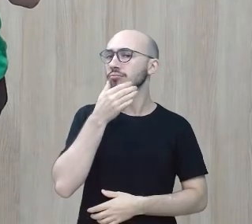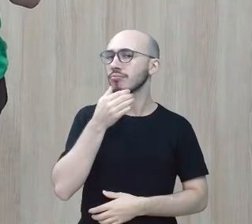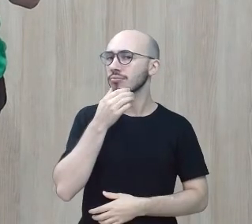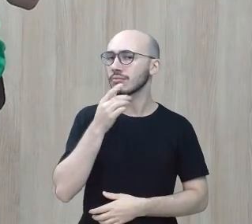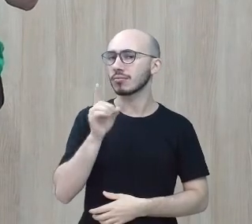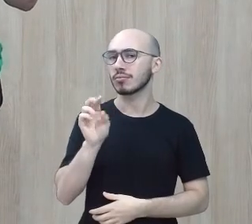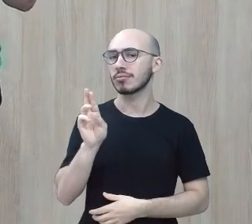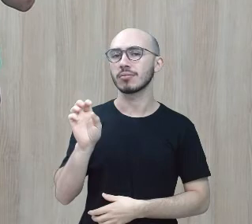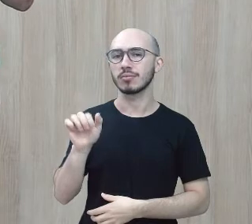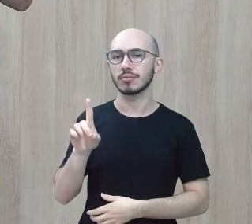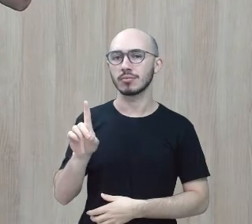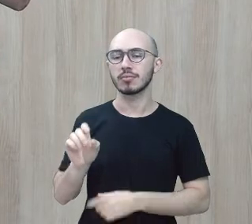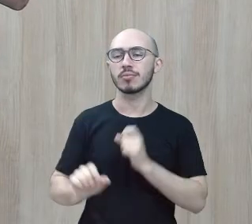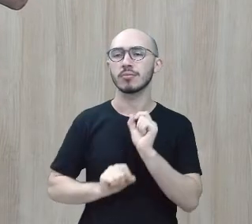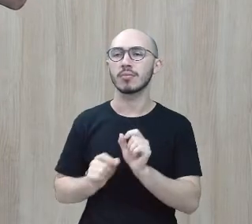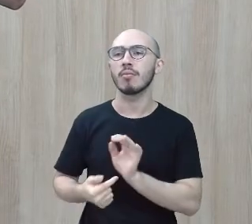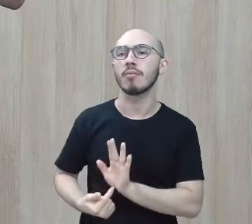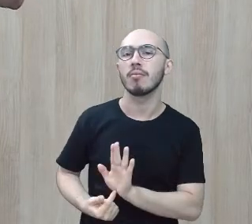sua